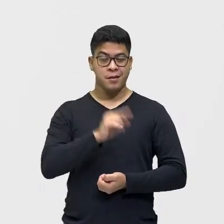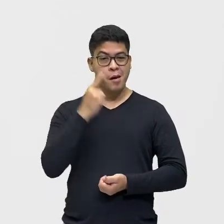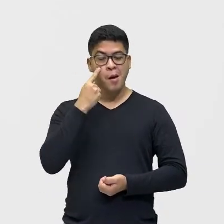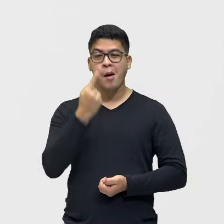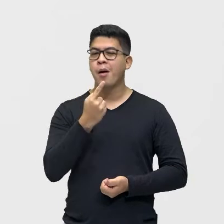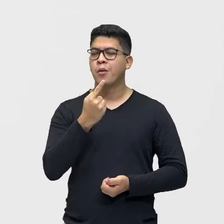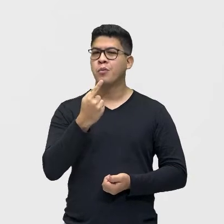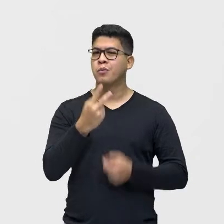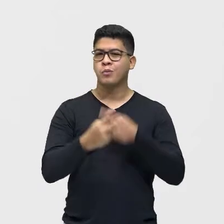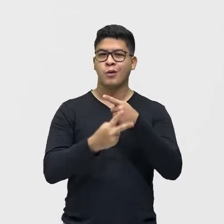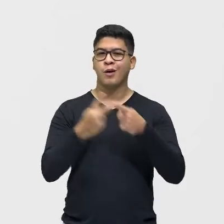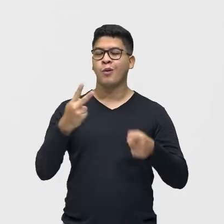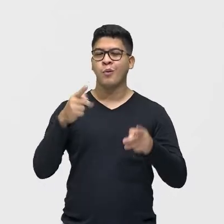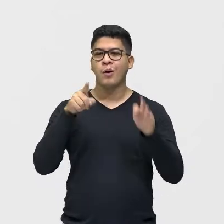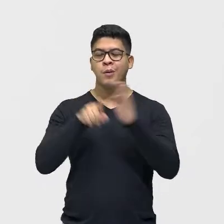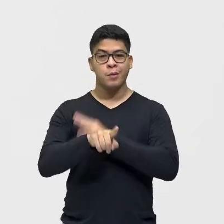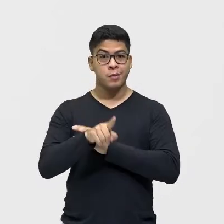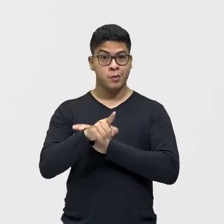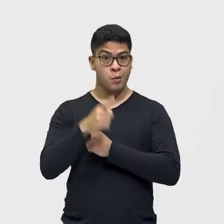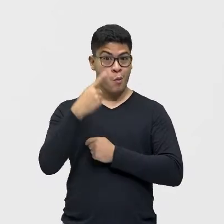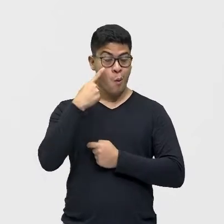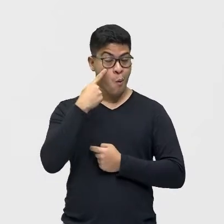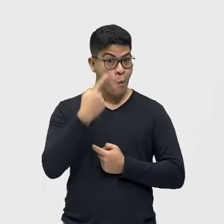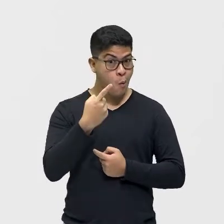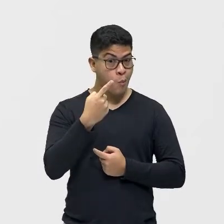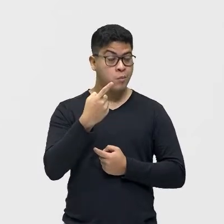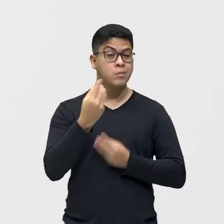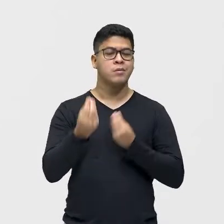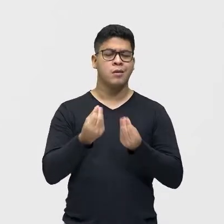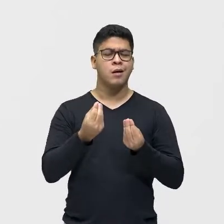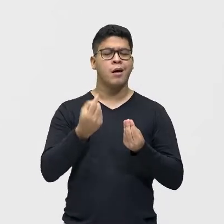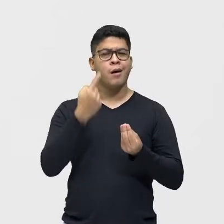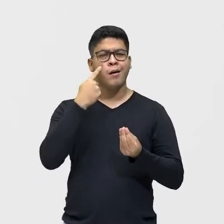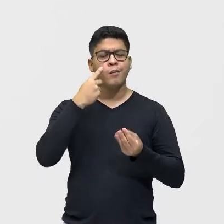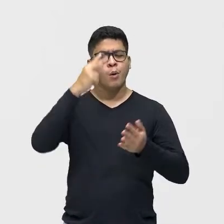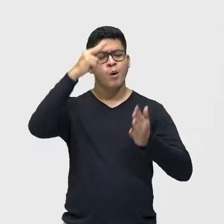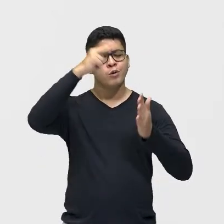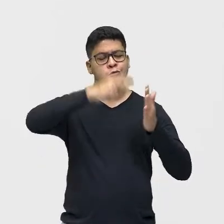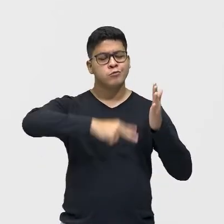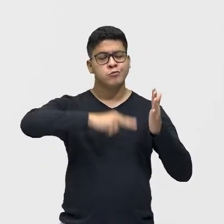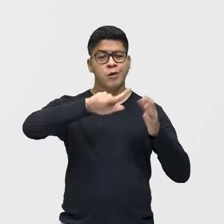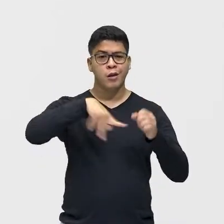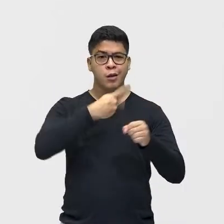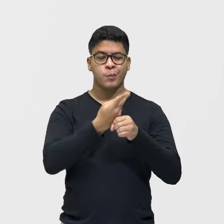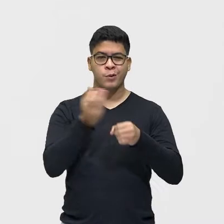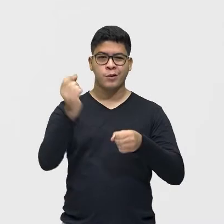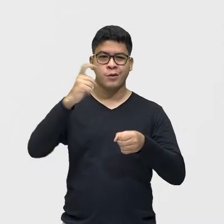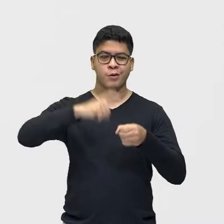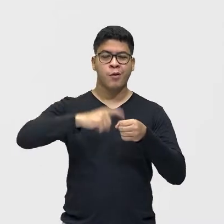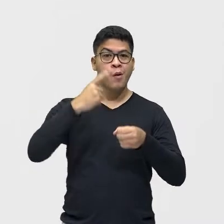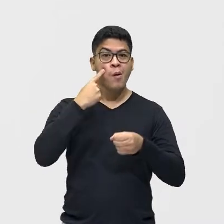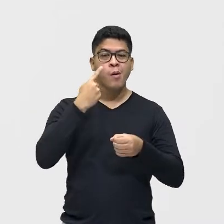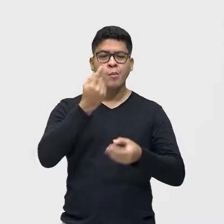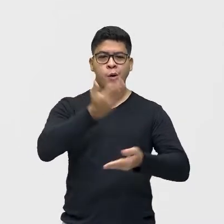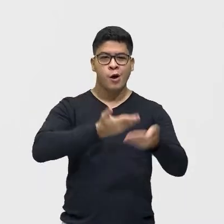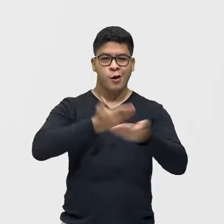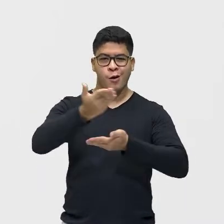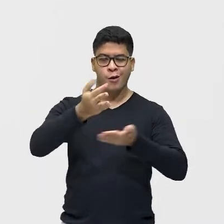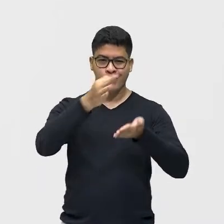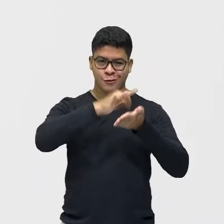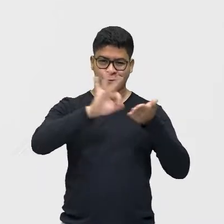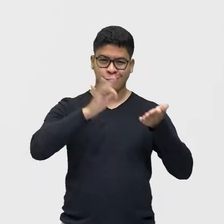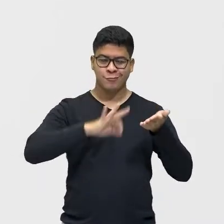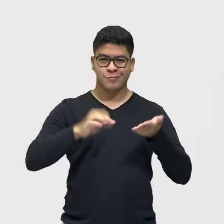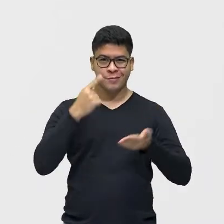2 questões, então observem bem, tá? Façam a leitura direitinho, que daqui a pouquinho eu volto para fazer a correção junto